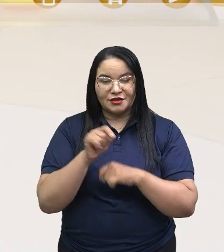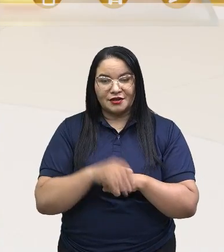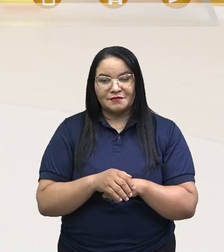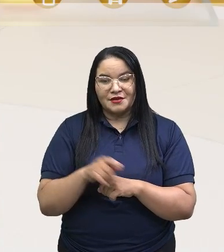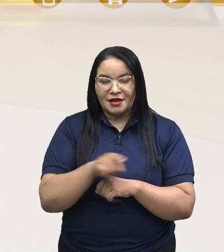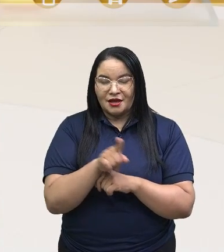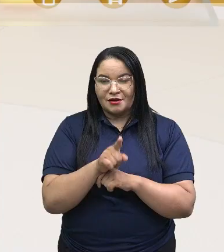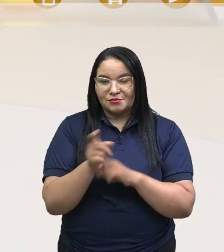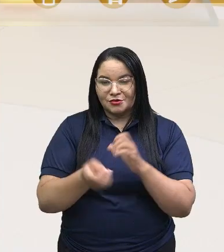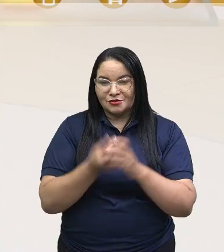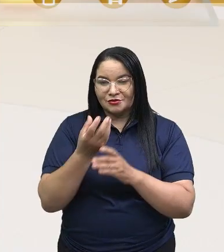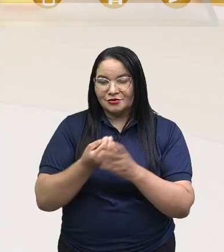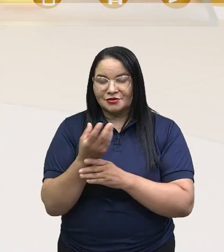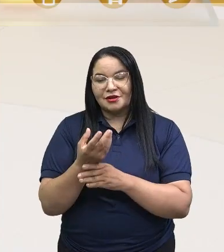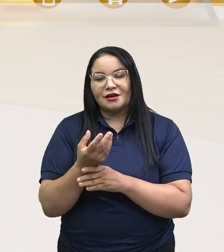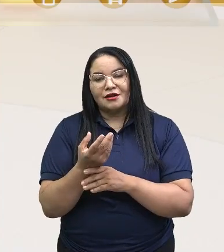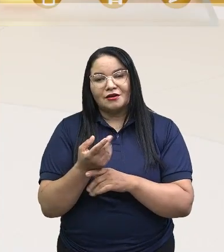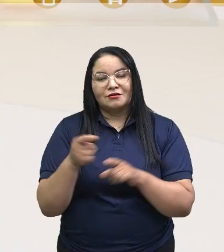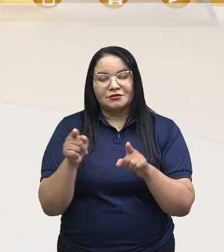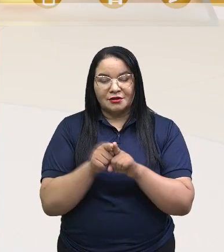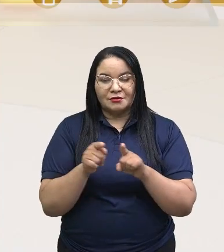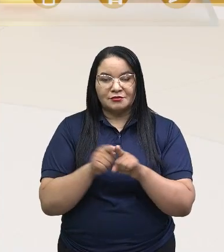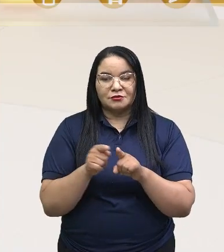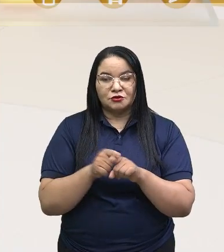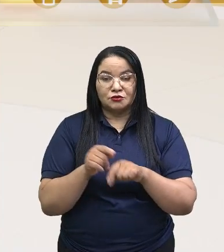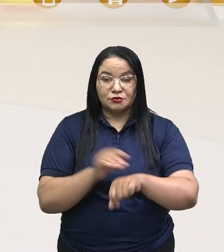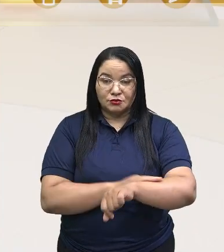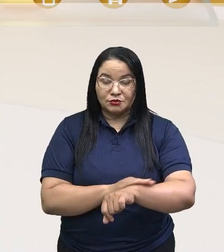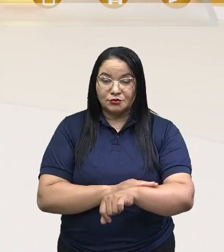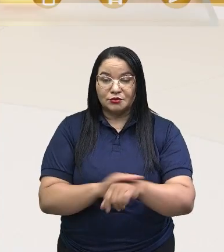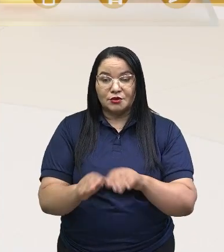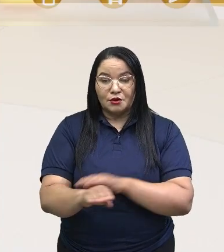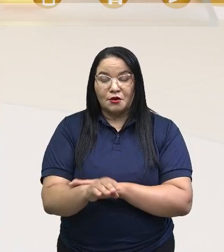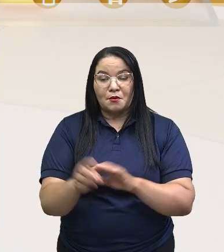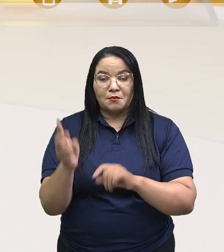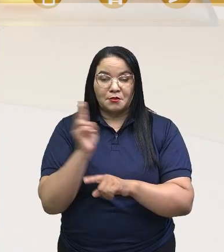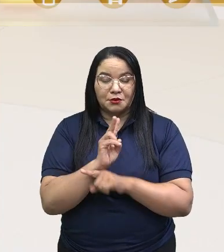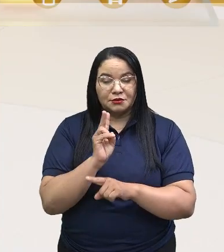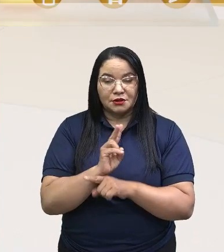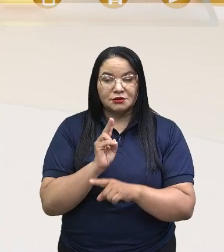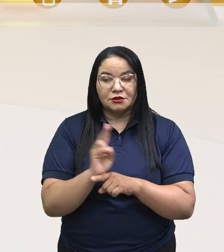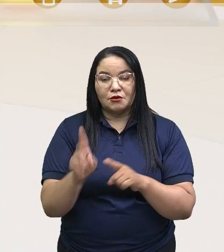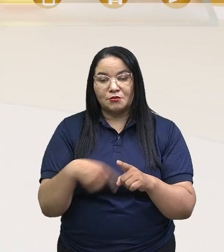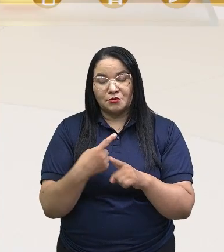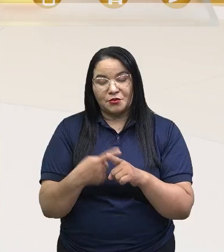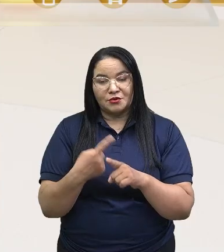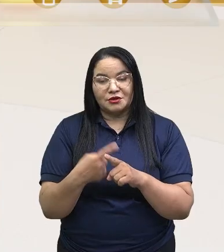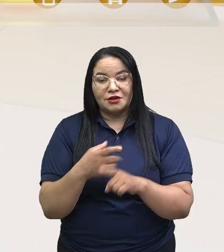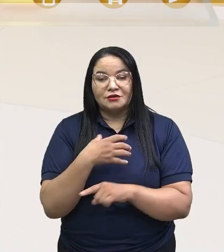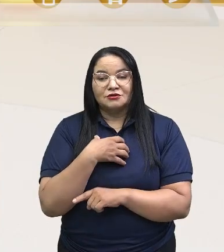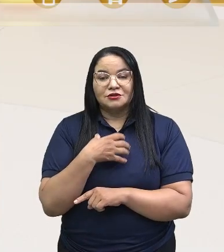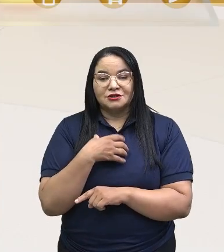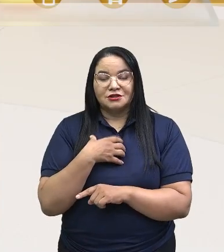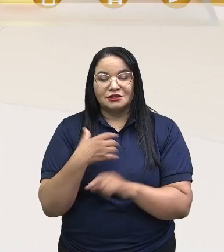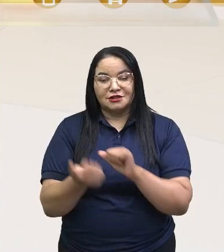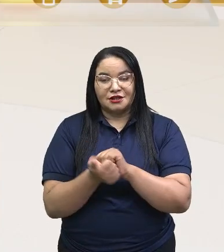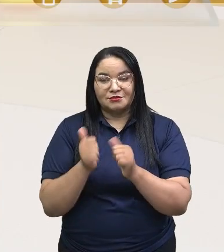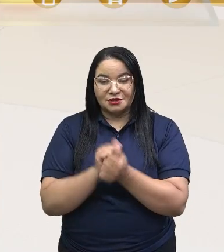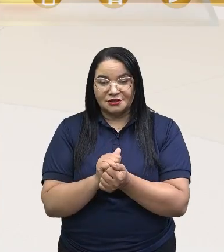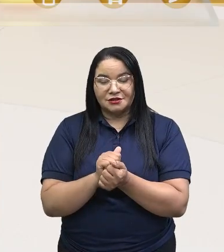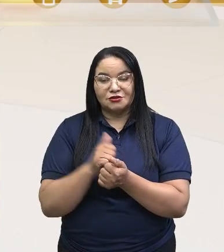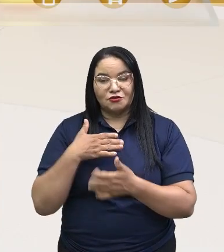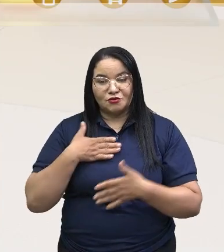maior produção de melanina, uma menor produção de melanina, justamente já, né, uma maneira de adaptação do organismo